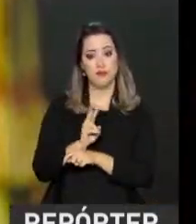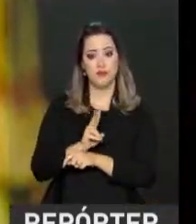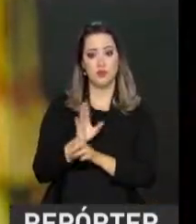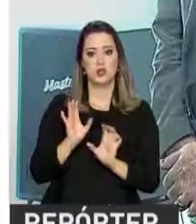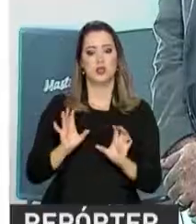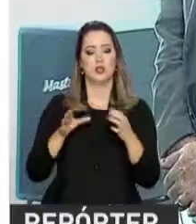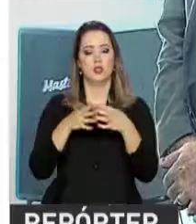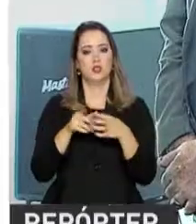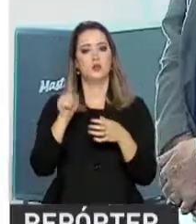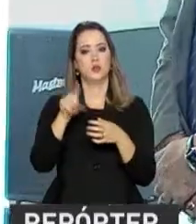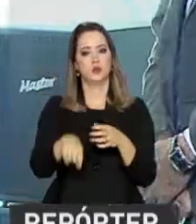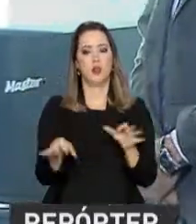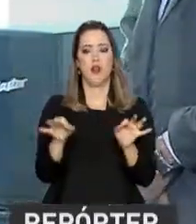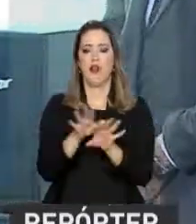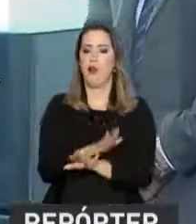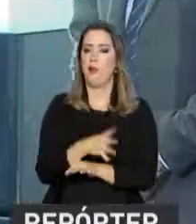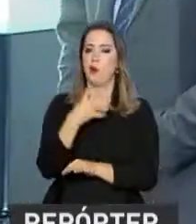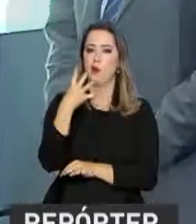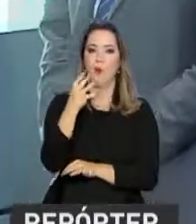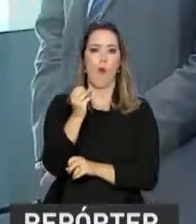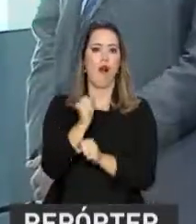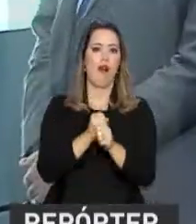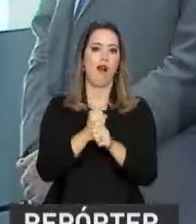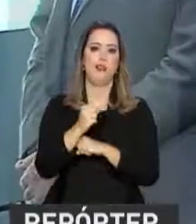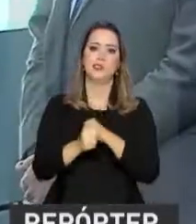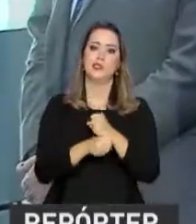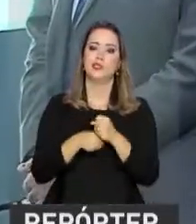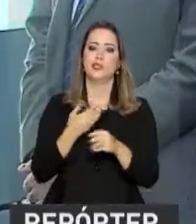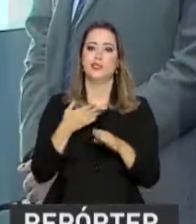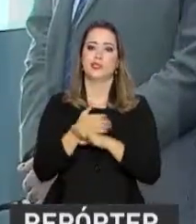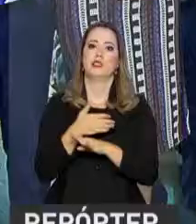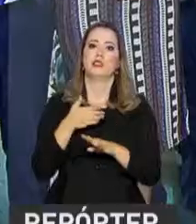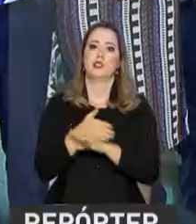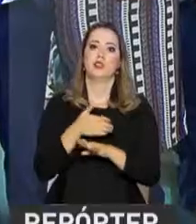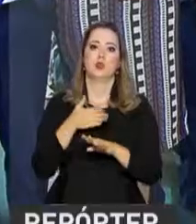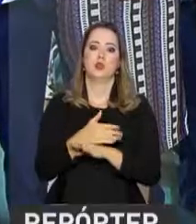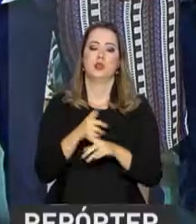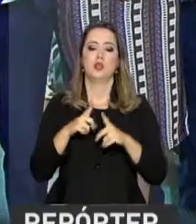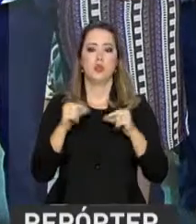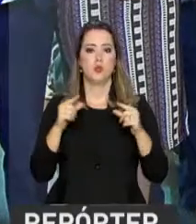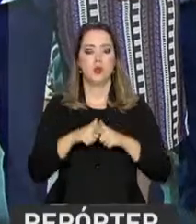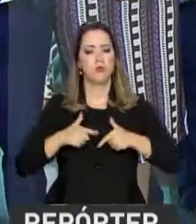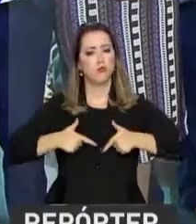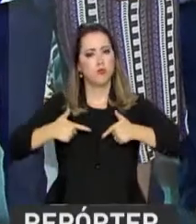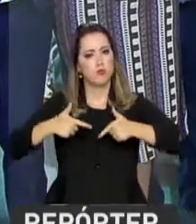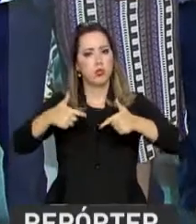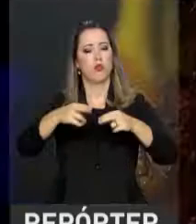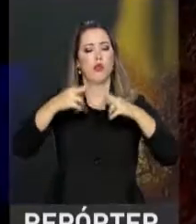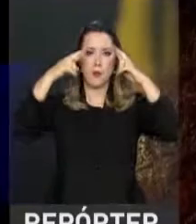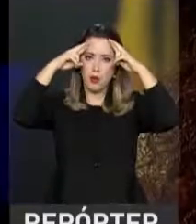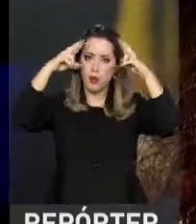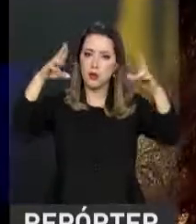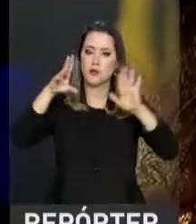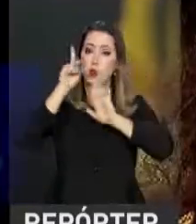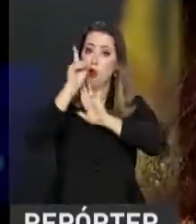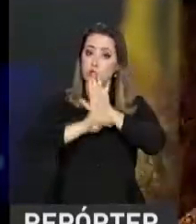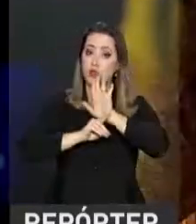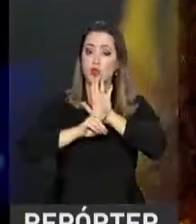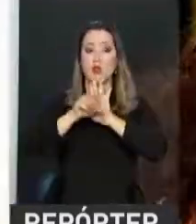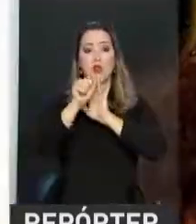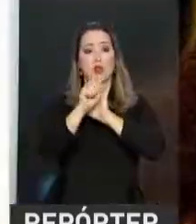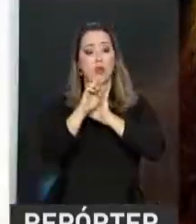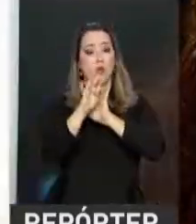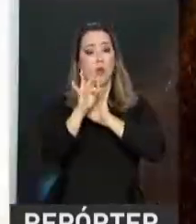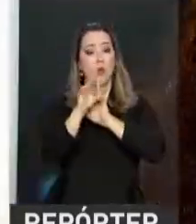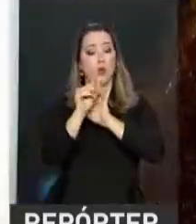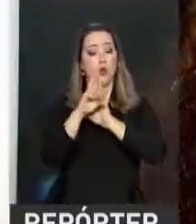do setor acaba com 40 anos de idas e vindas a Brasília para lutar pelo respeito ao direito autoral.